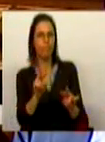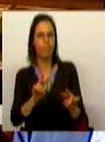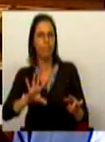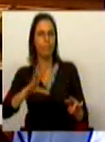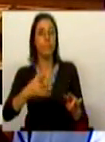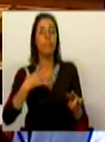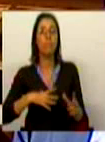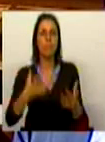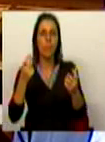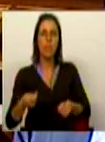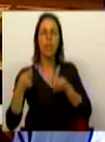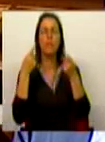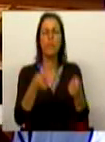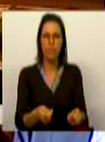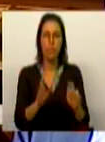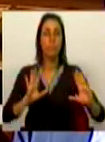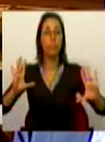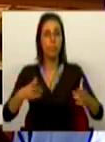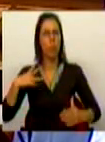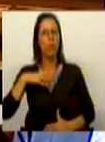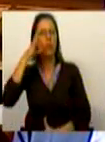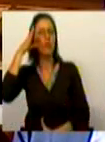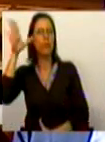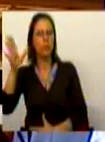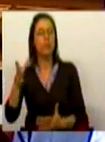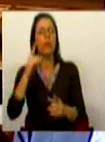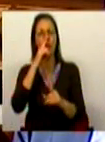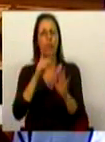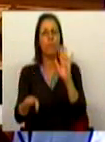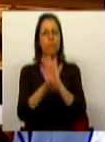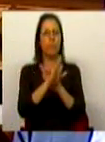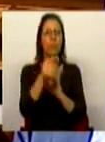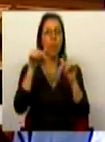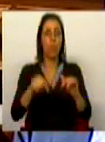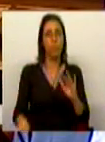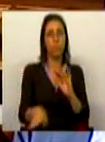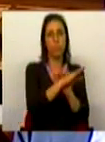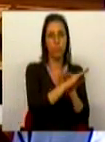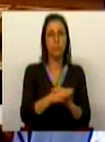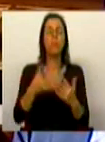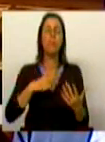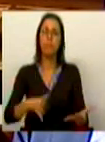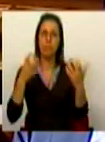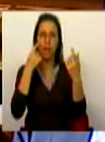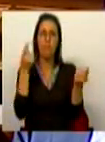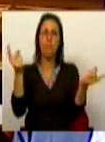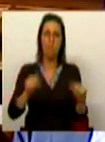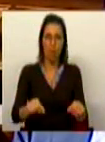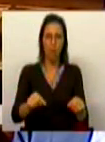e aqui querem investir. E as comunidades portuguesas no estrangeiro e aqueles que partiram hoje também aqui querem